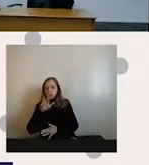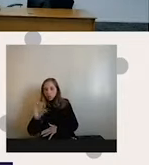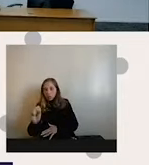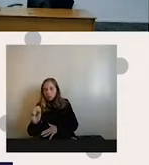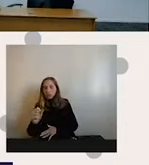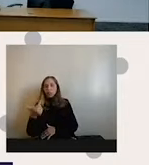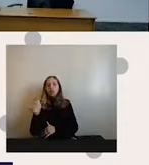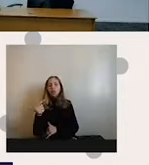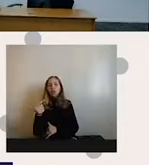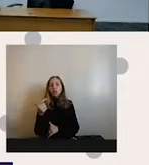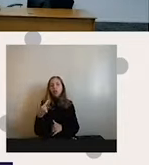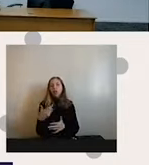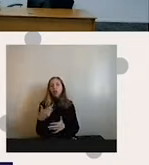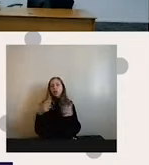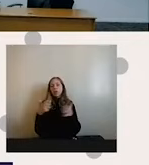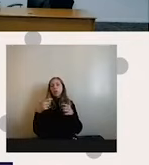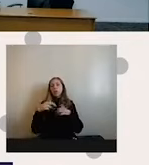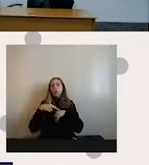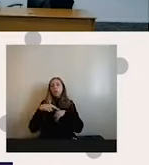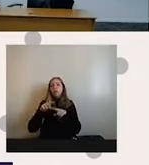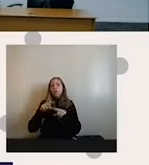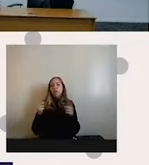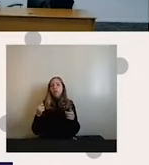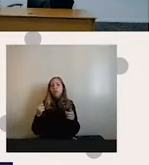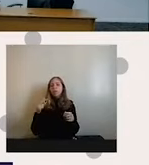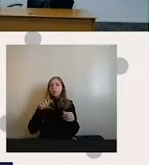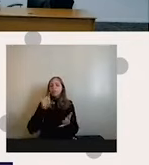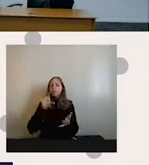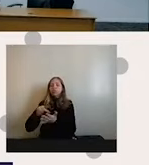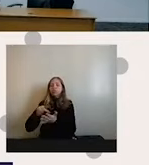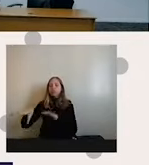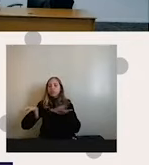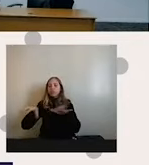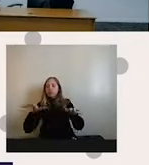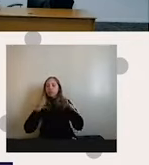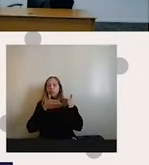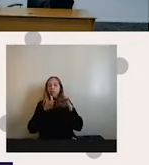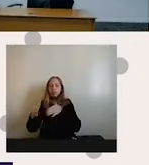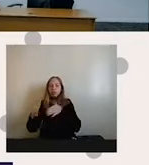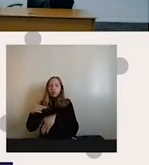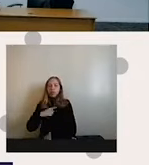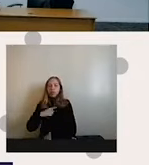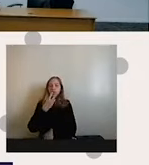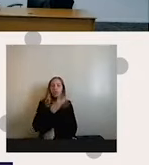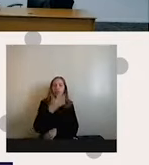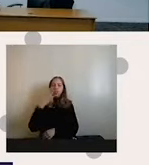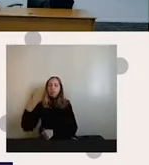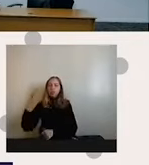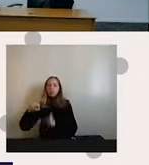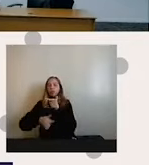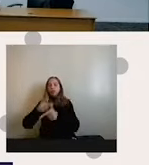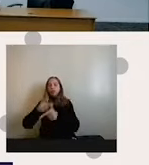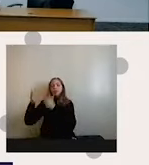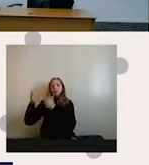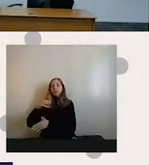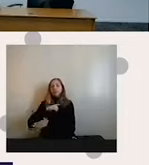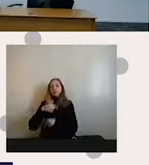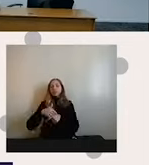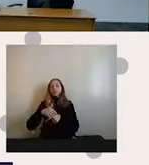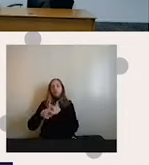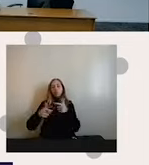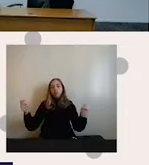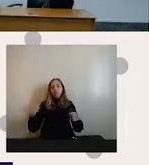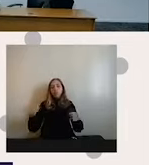setor específico que tem 3 ou 4 trabalhadores, teve um aumento de demanda, ou tem um chefe